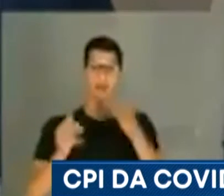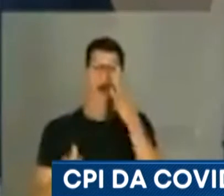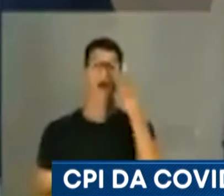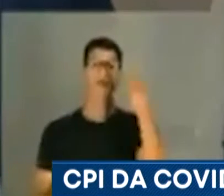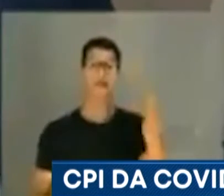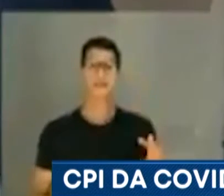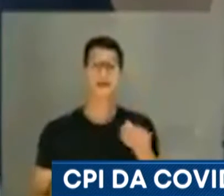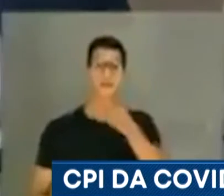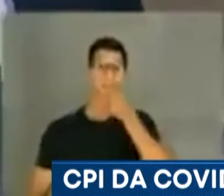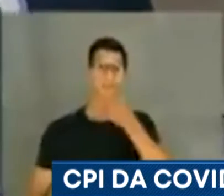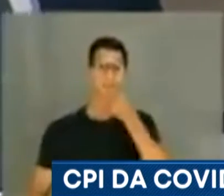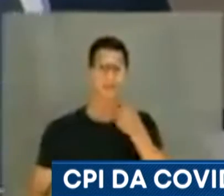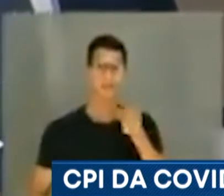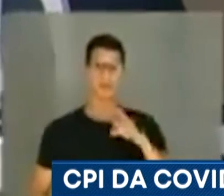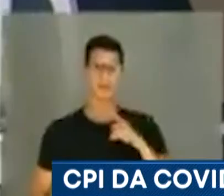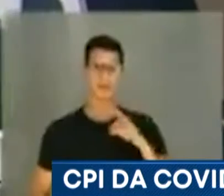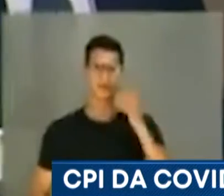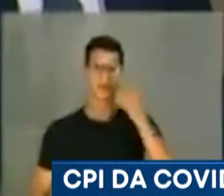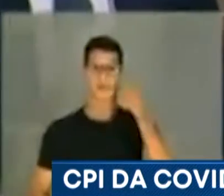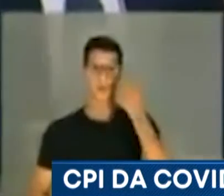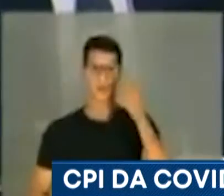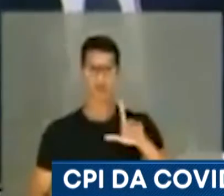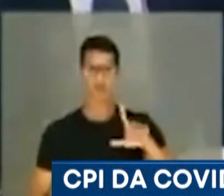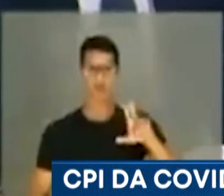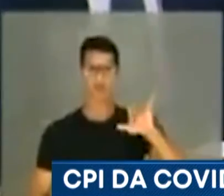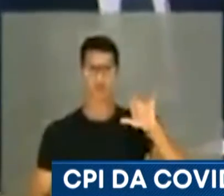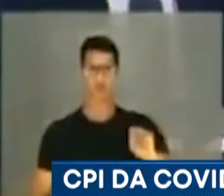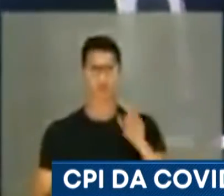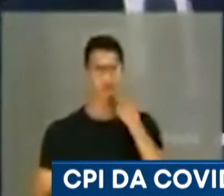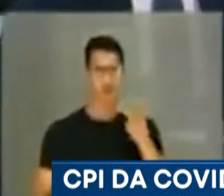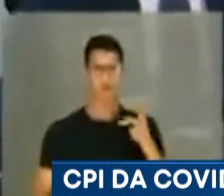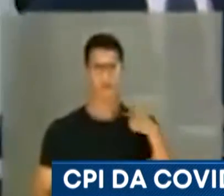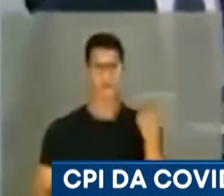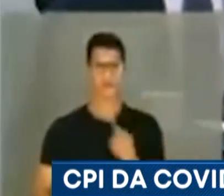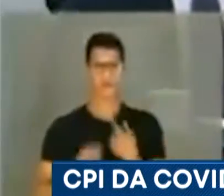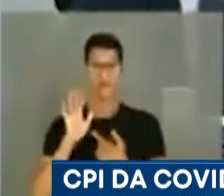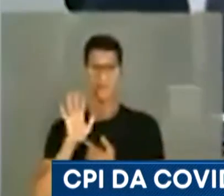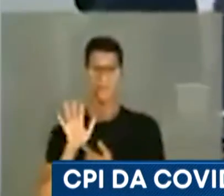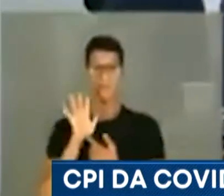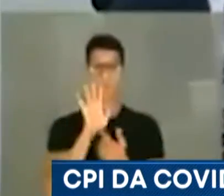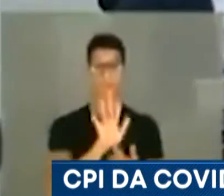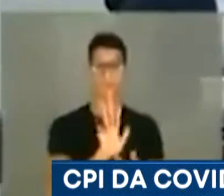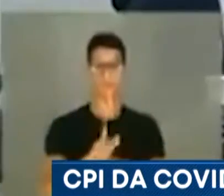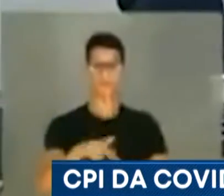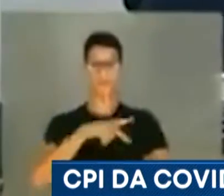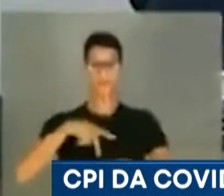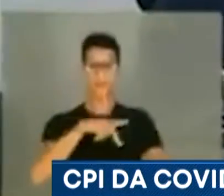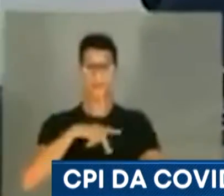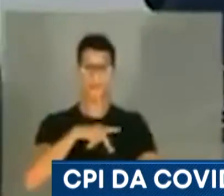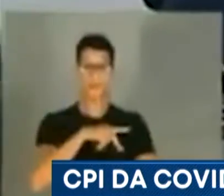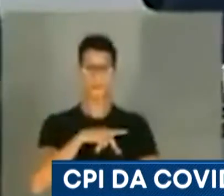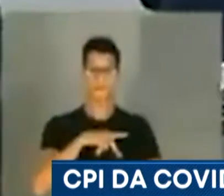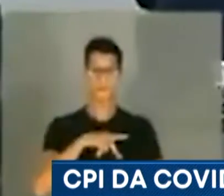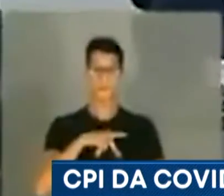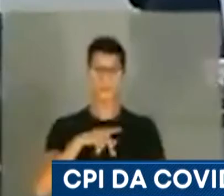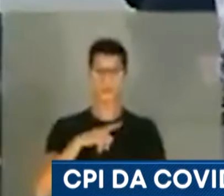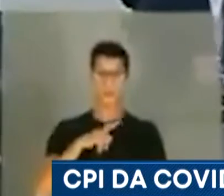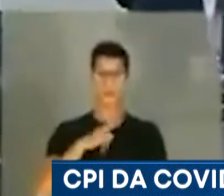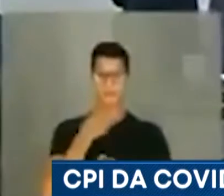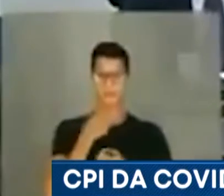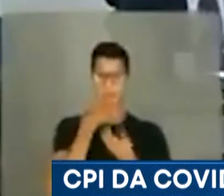foi quando o líder do Governo na Câmara disse que ia CPI afastou várias empresas vendedoras de vacinas